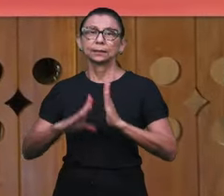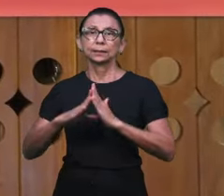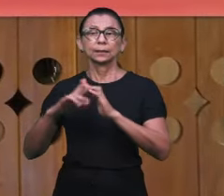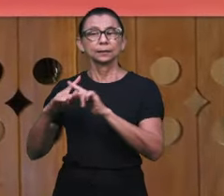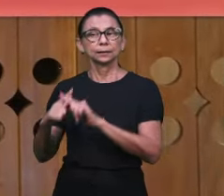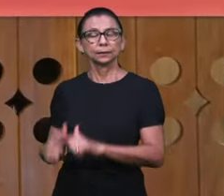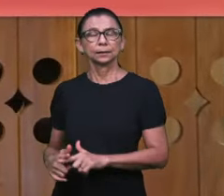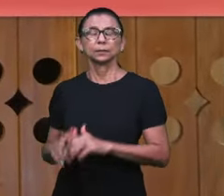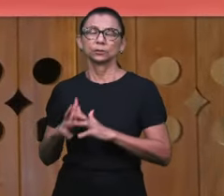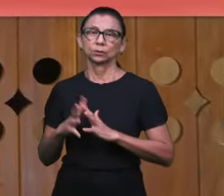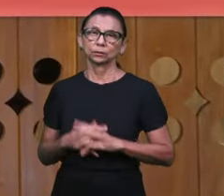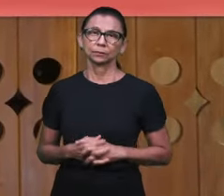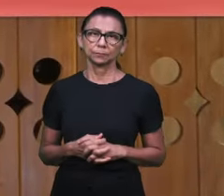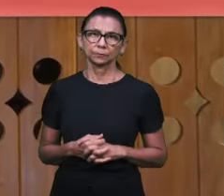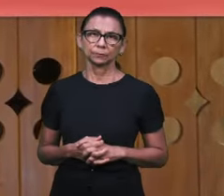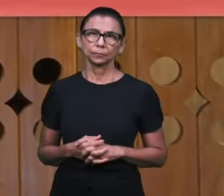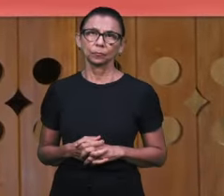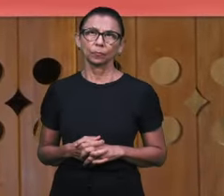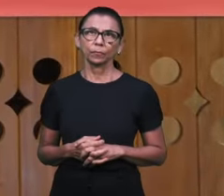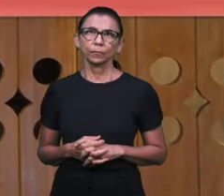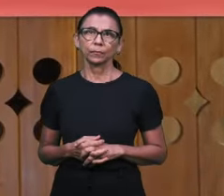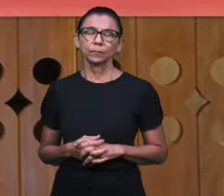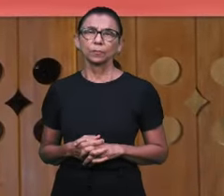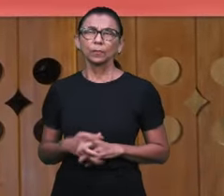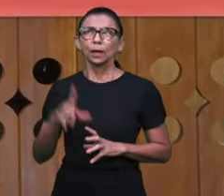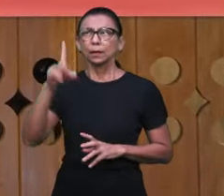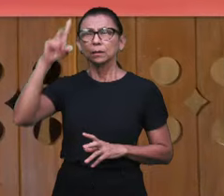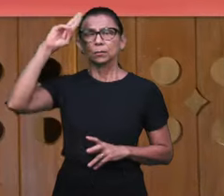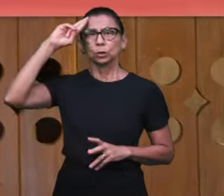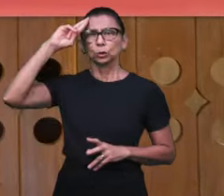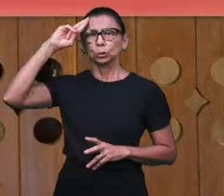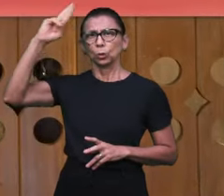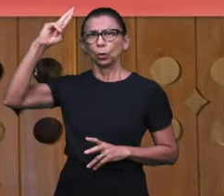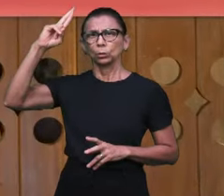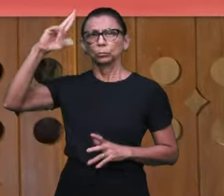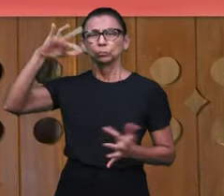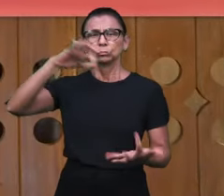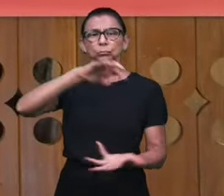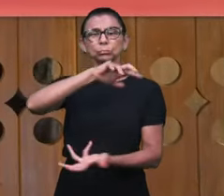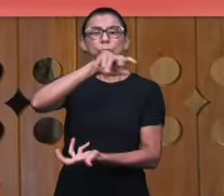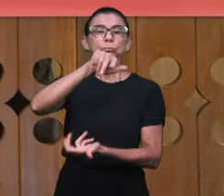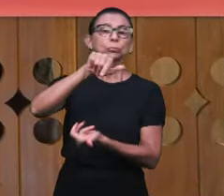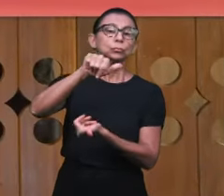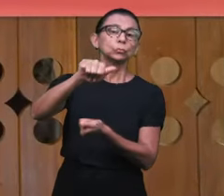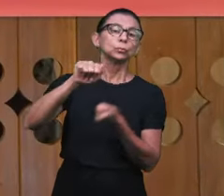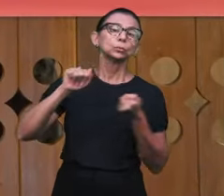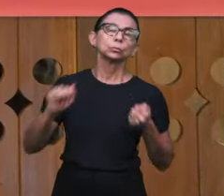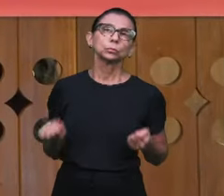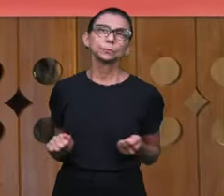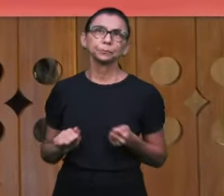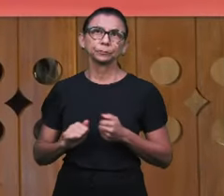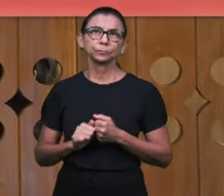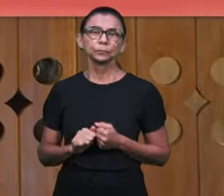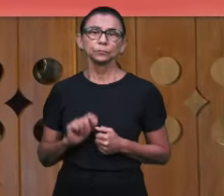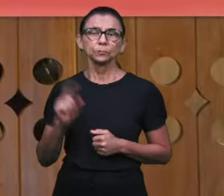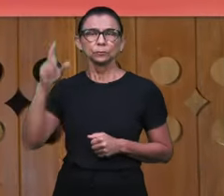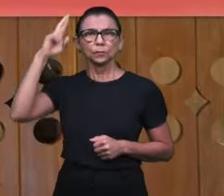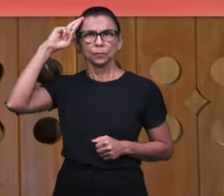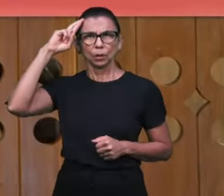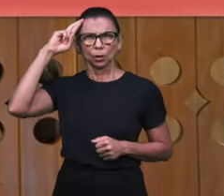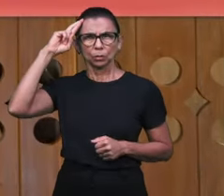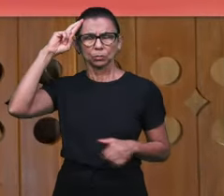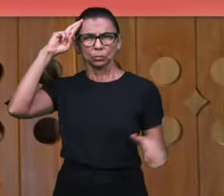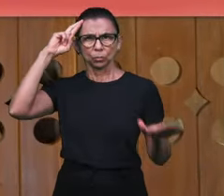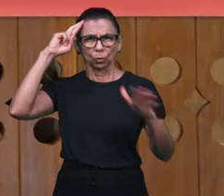Senhor e toda a sua plenitude. O mundo é aqueles que nele habitam. Nós não somos dono de terra nenhuma.